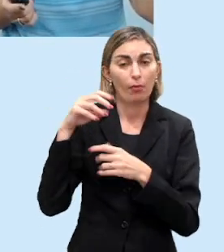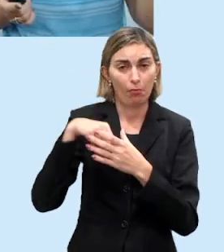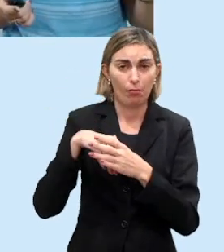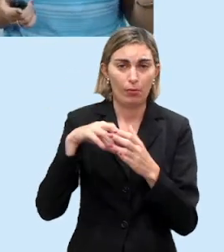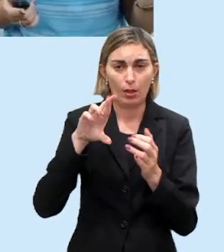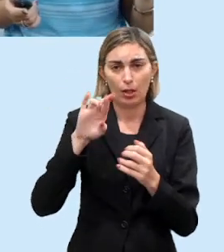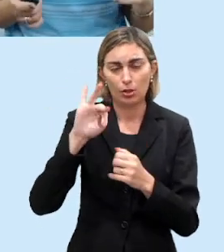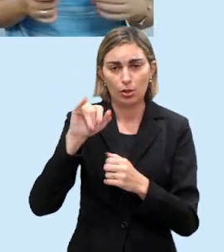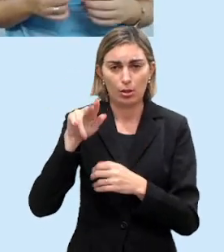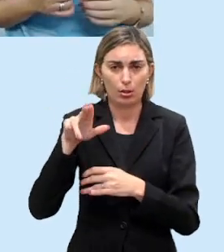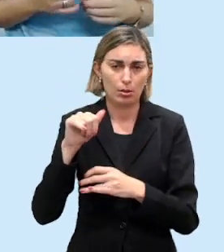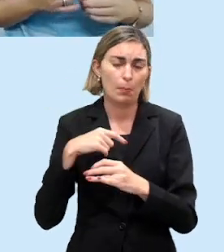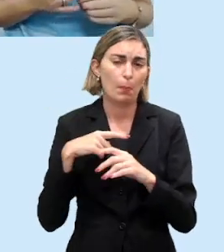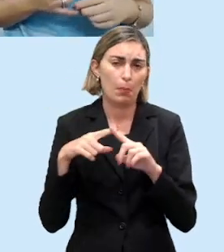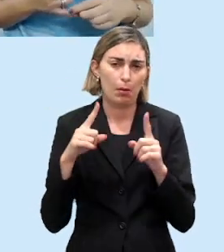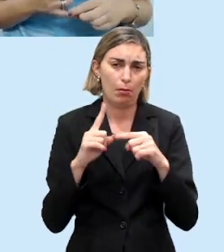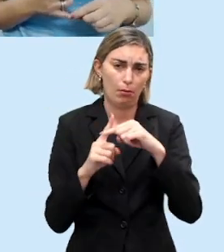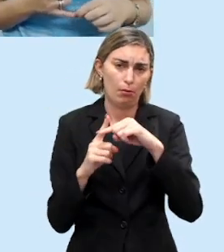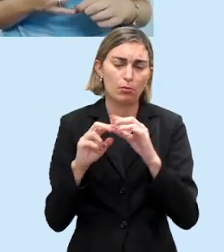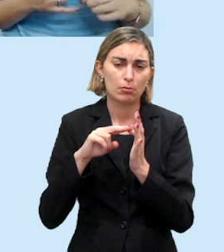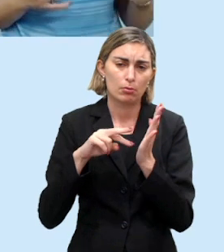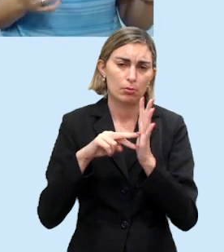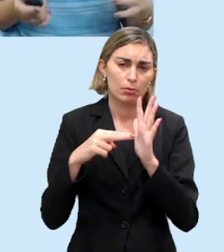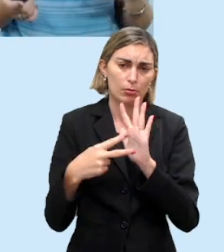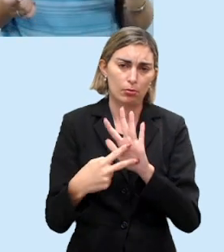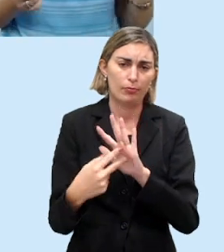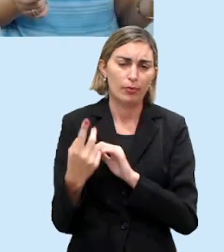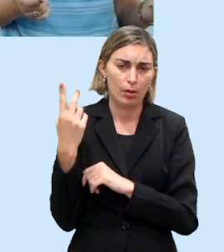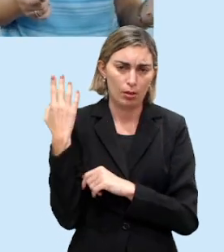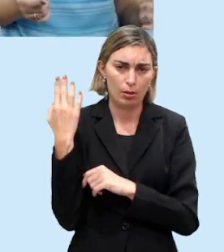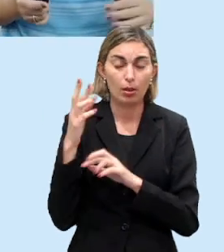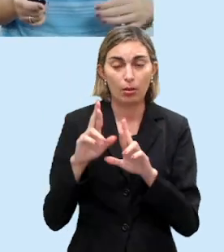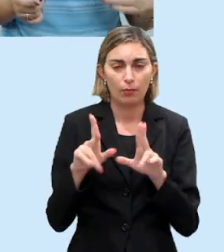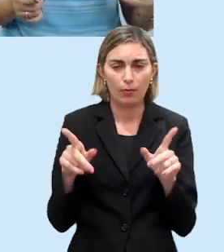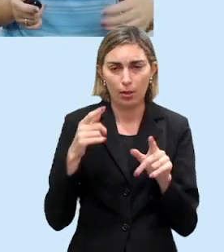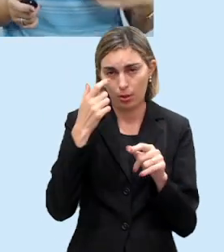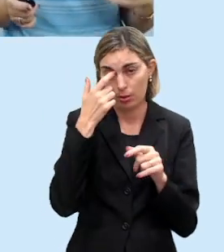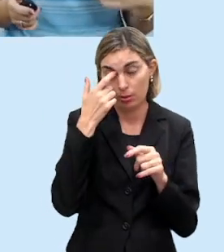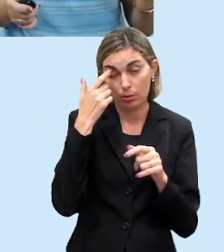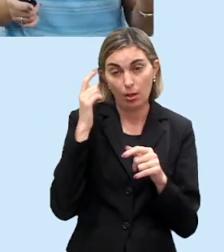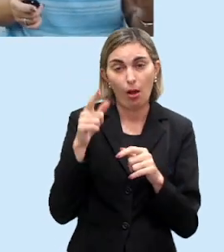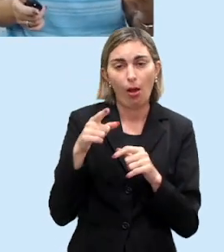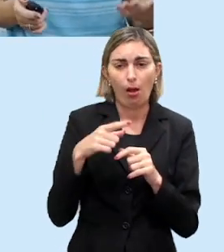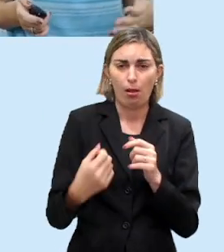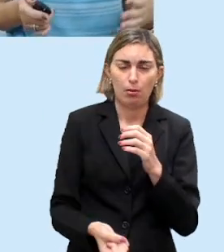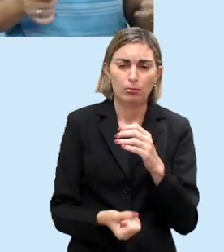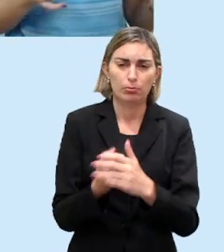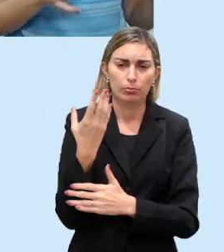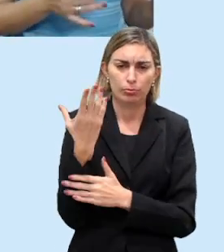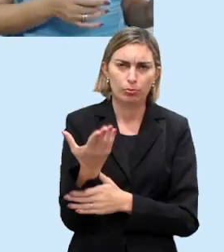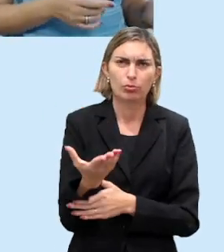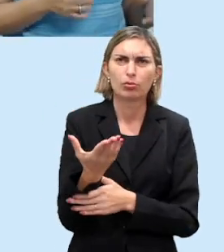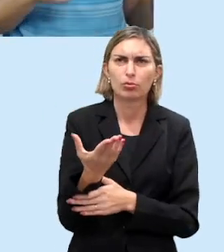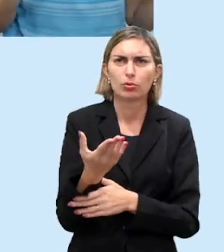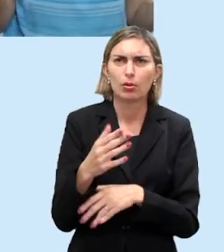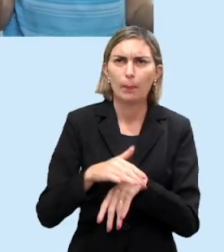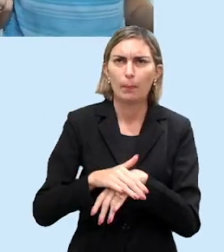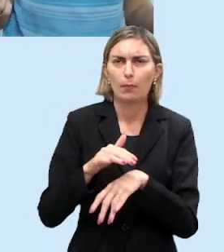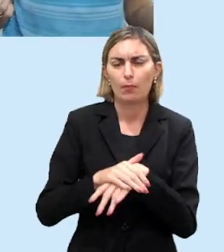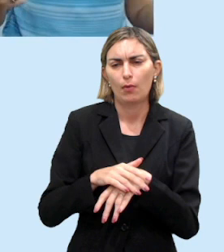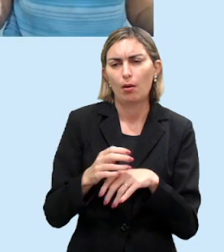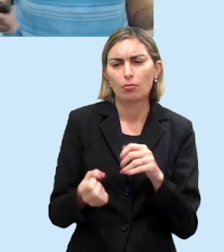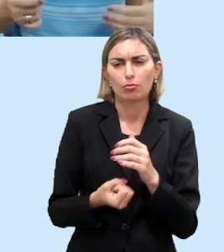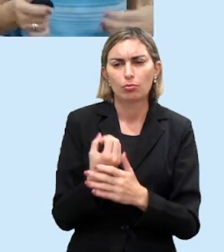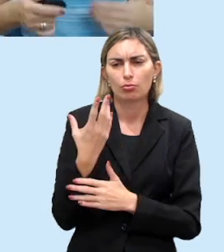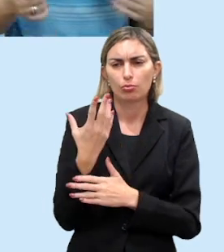que a cruz, ela tem um significado bastante diferente. Ela vai surgir, não é, quando